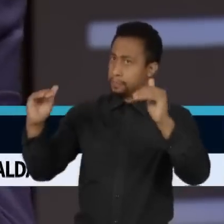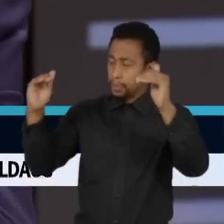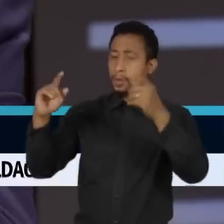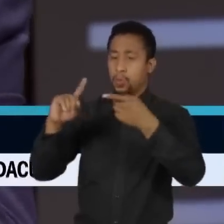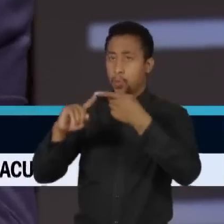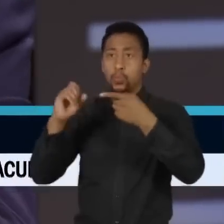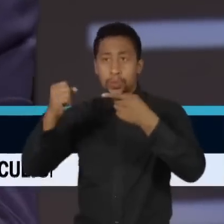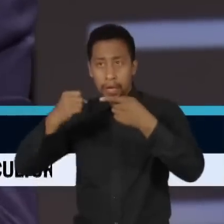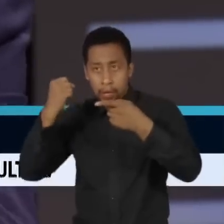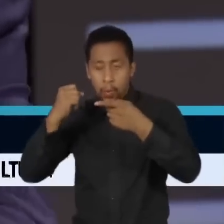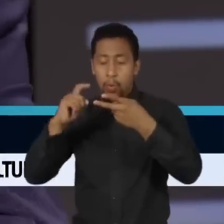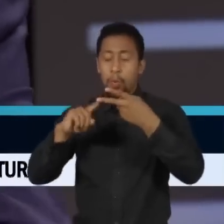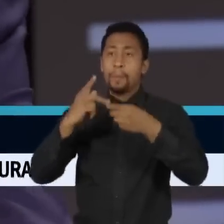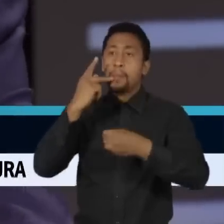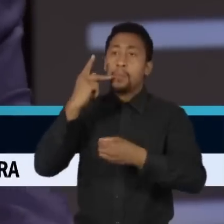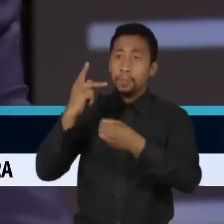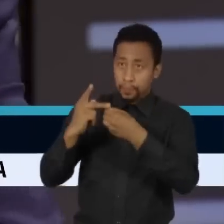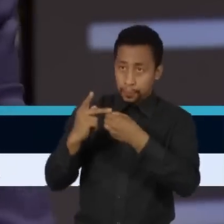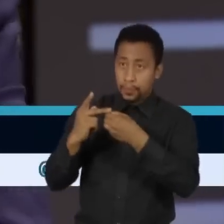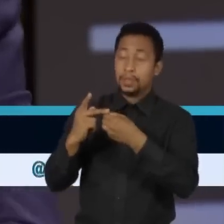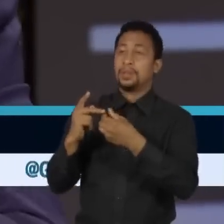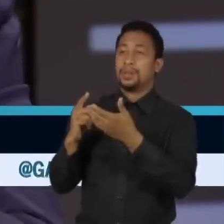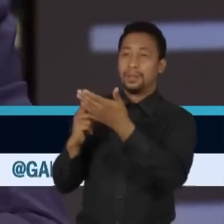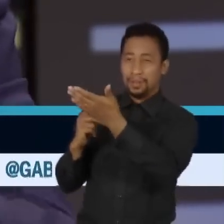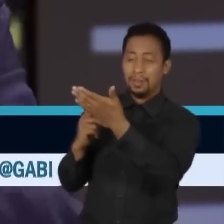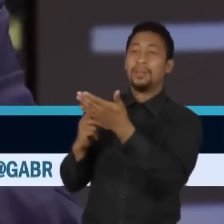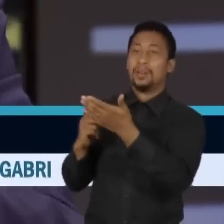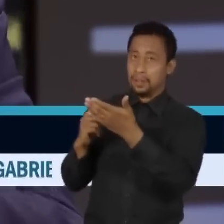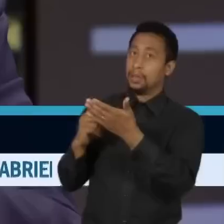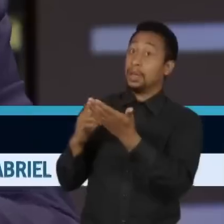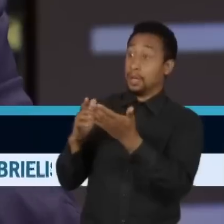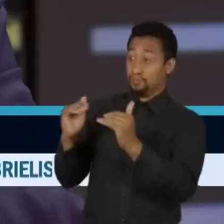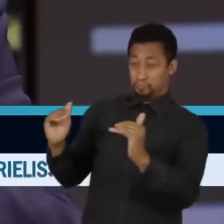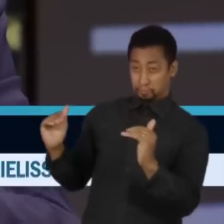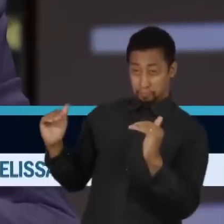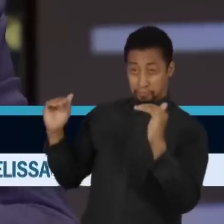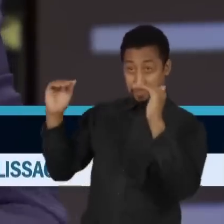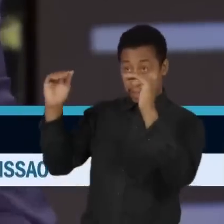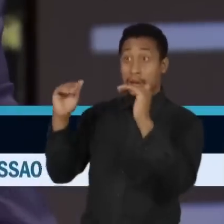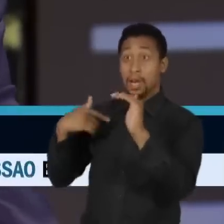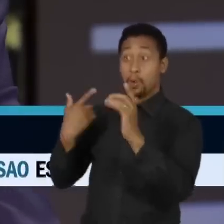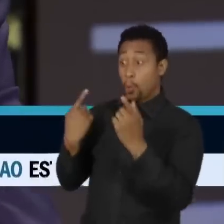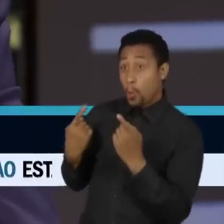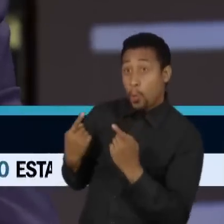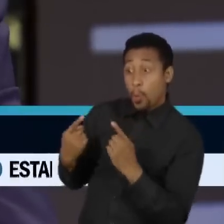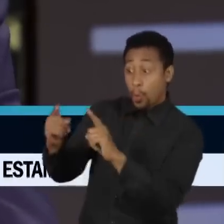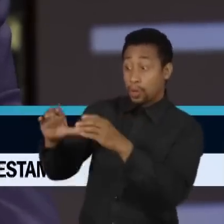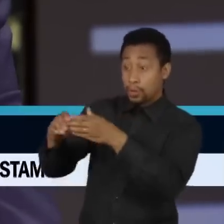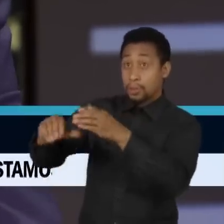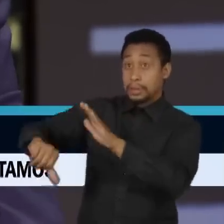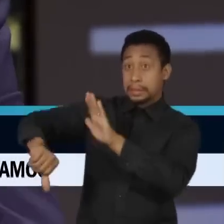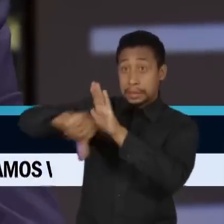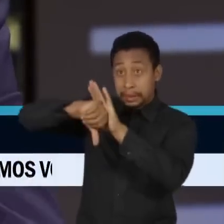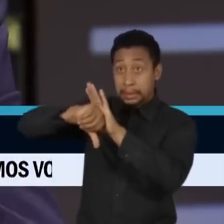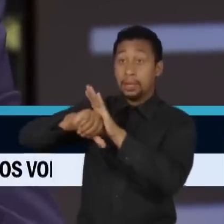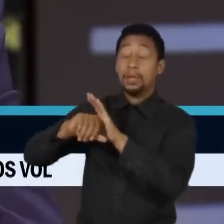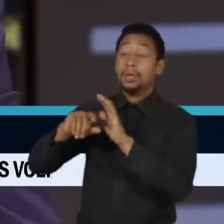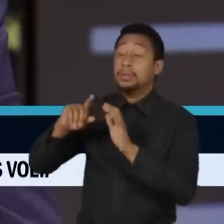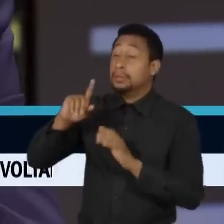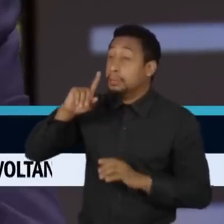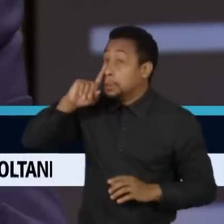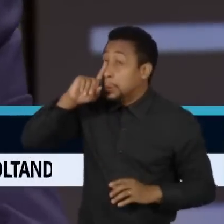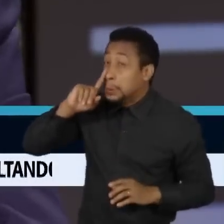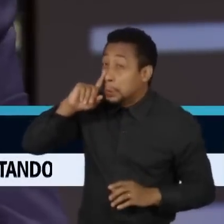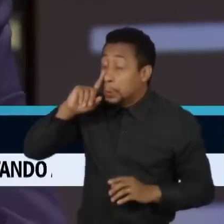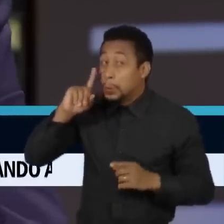e um procurador, que é o Dr. Lincoln Gaquia, que é a grande figura no combate ao crime organizado, que passa uma situação terrível